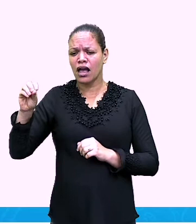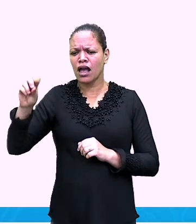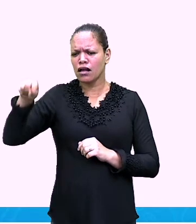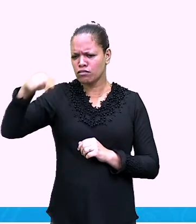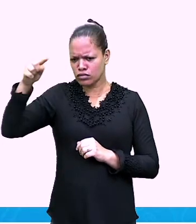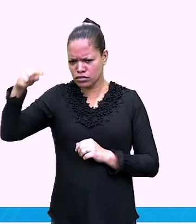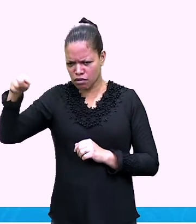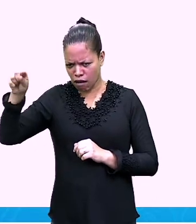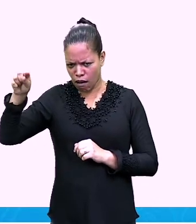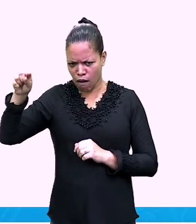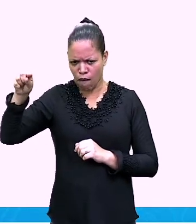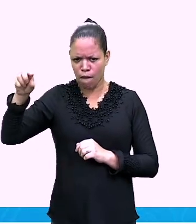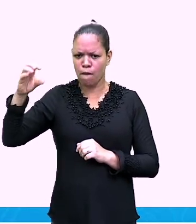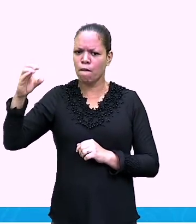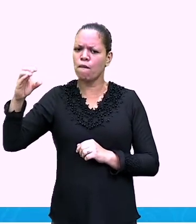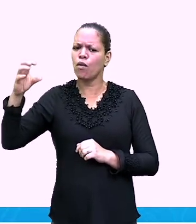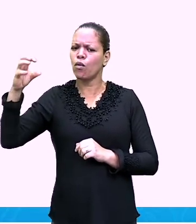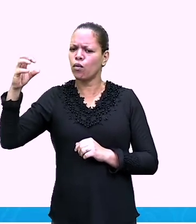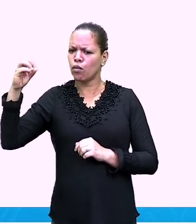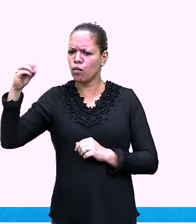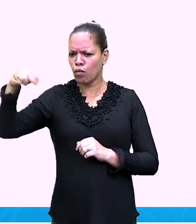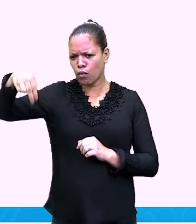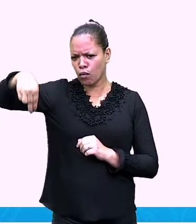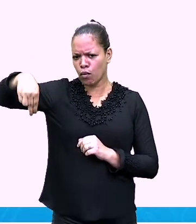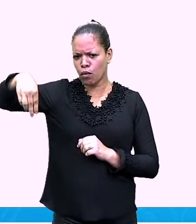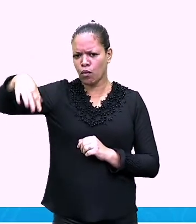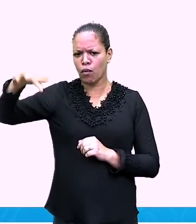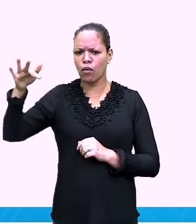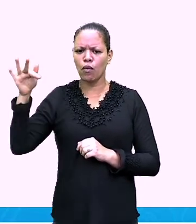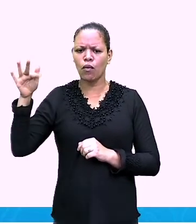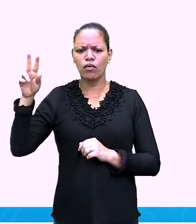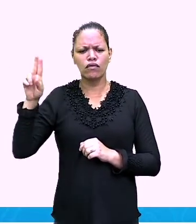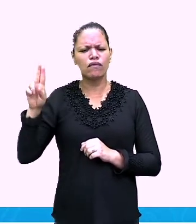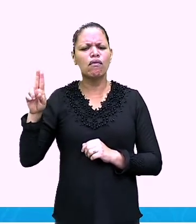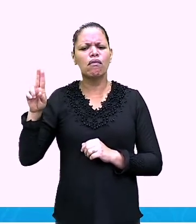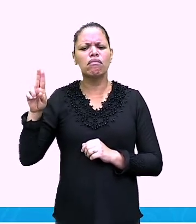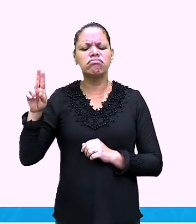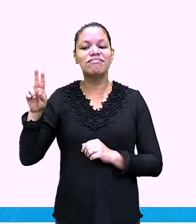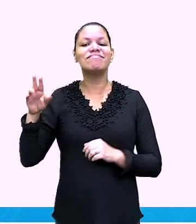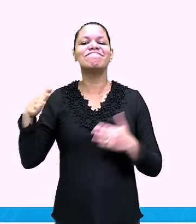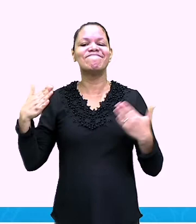sílaba são, com, fu. Que palavra será essa?